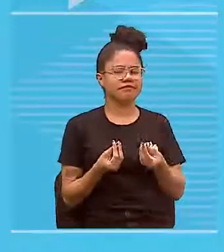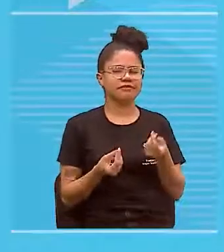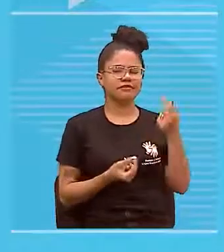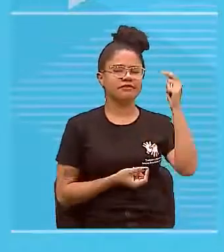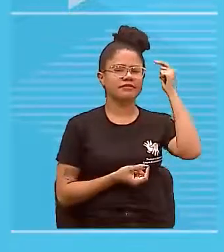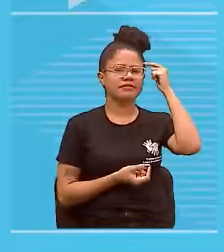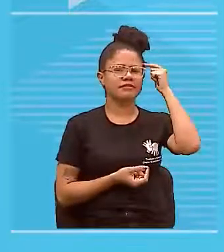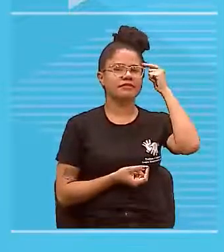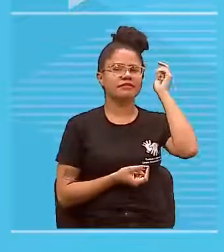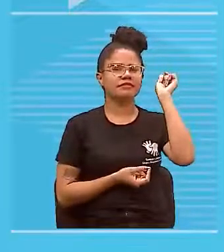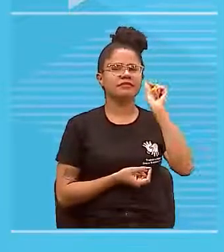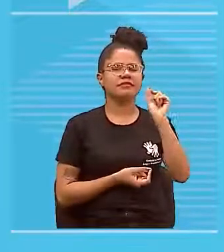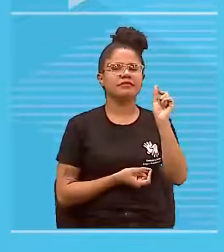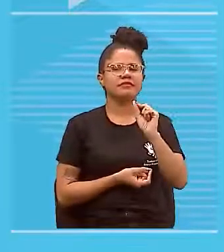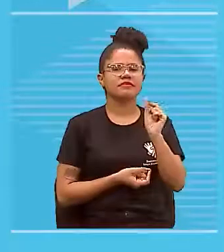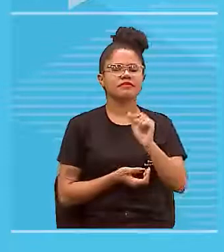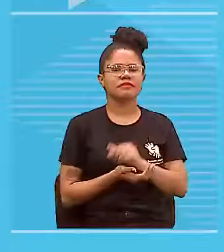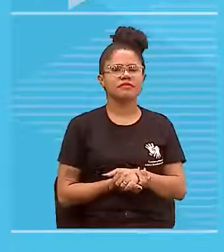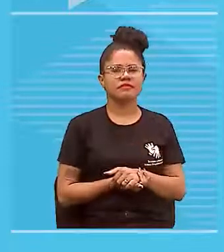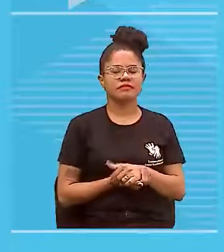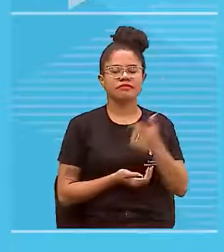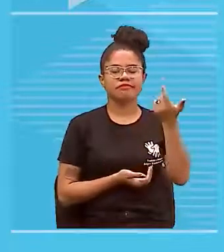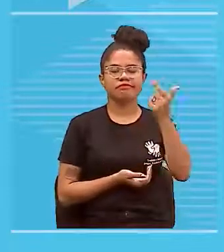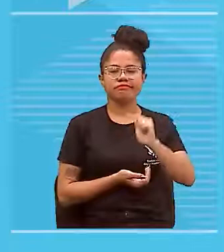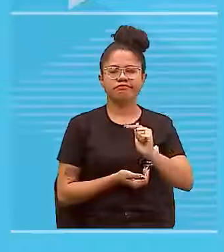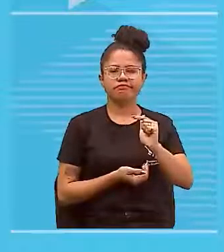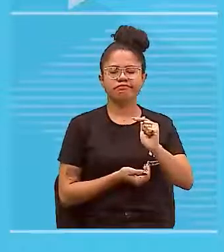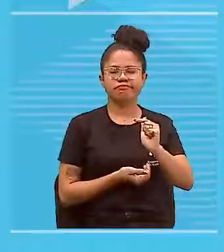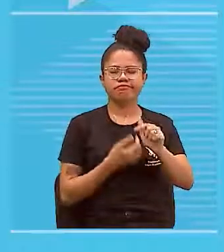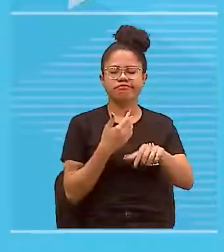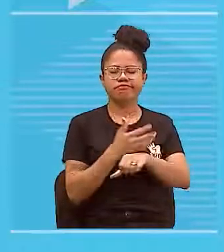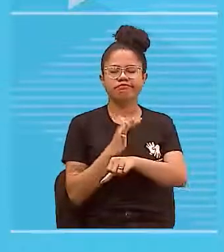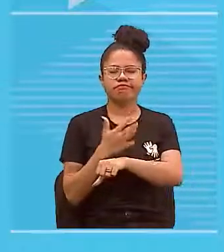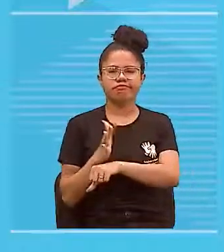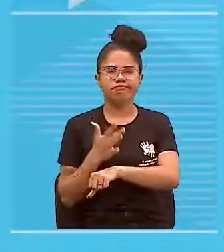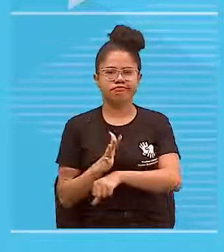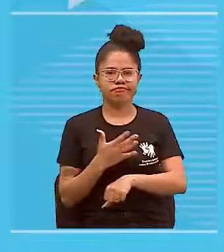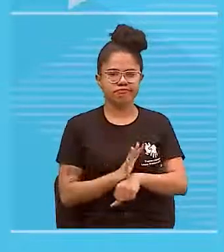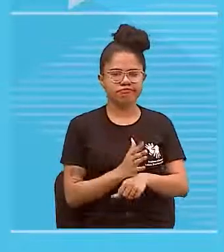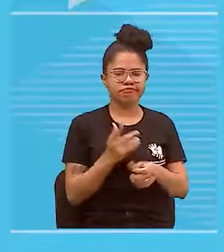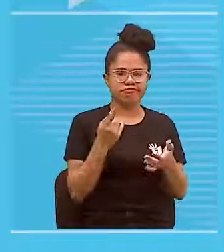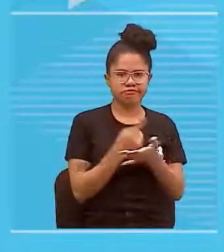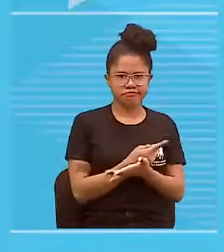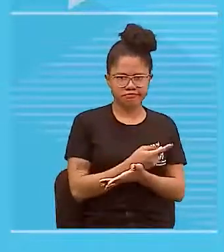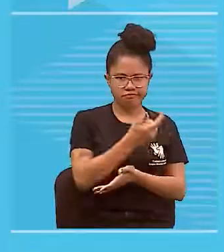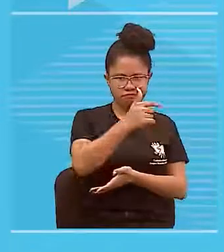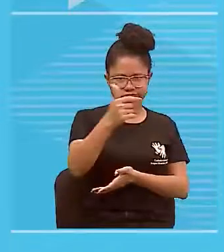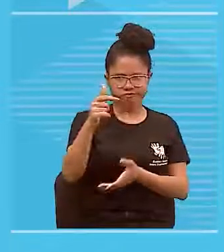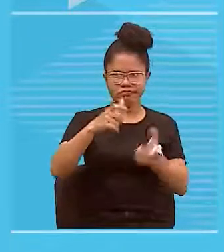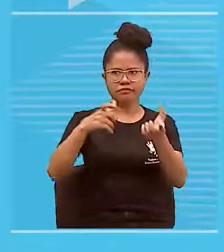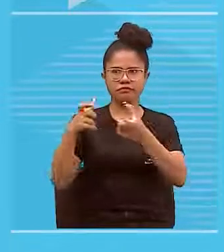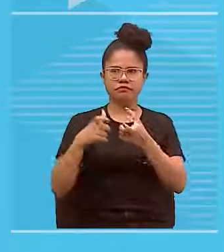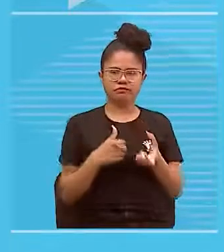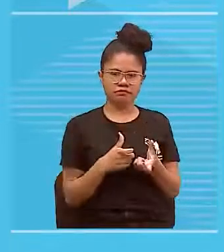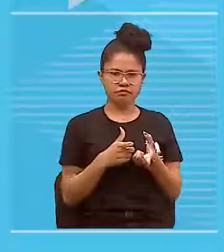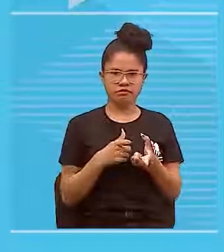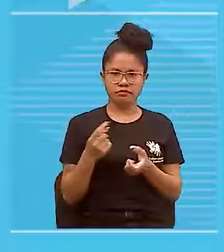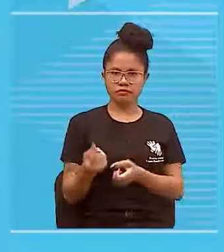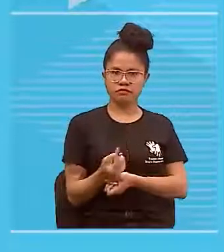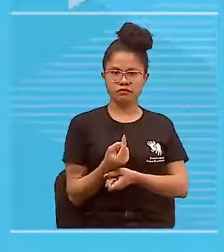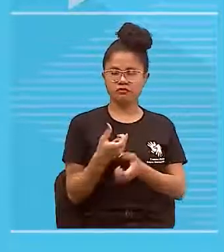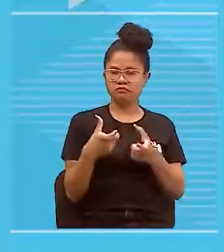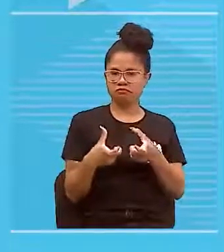dá a ideia de que outras ações acontecem em outros lugares no mesmo instante